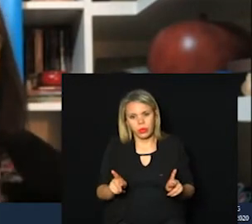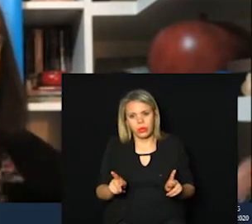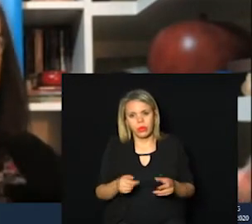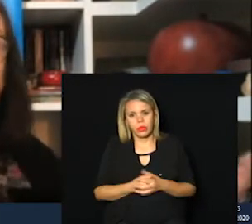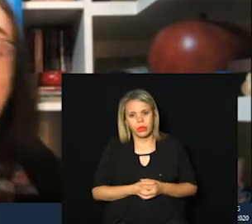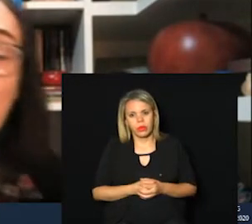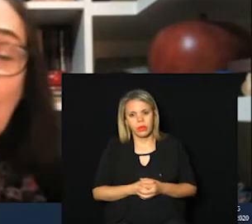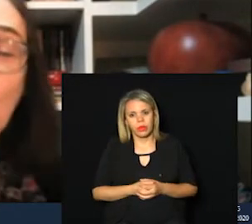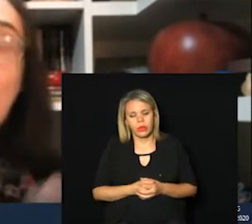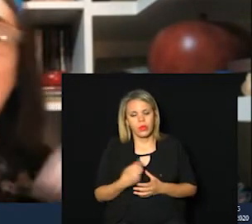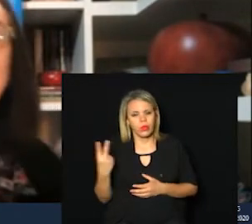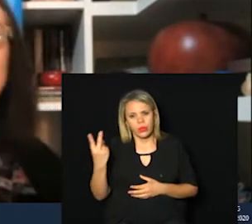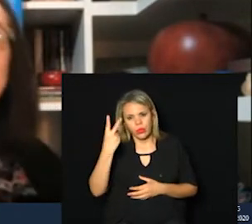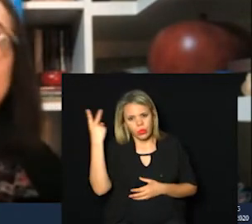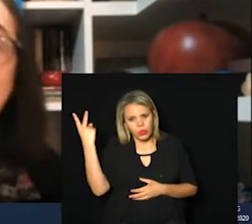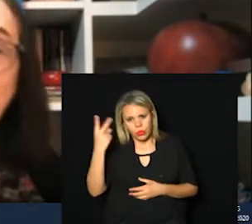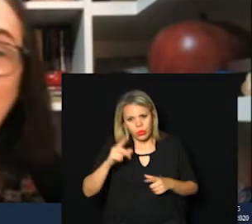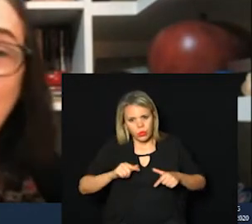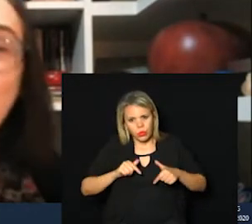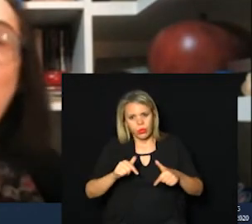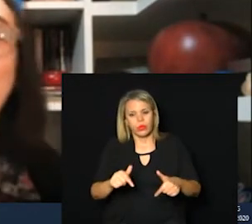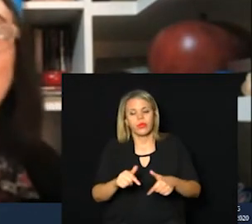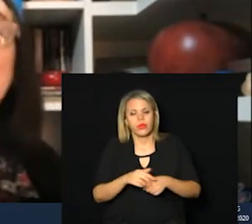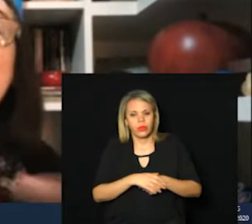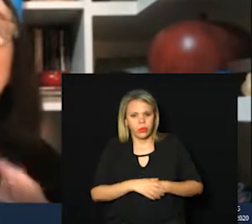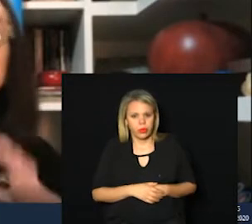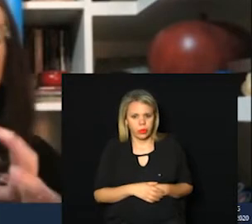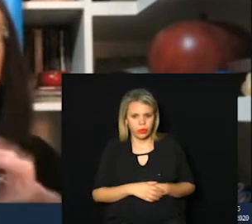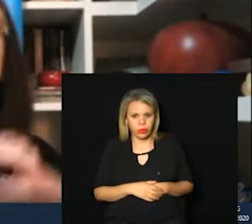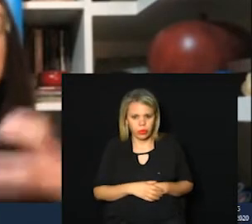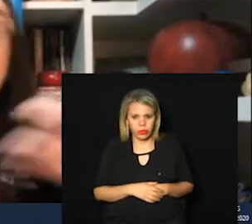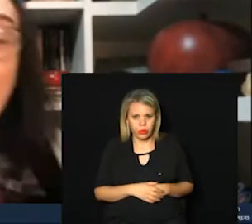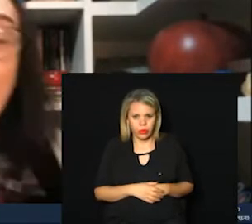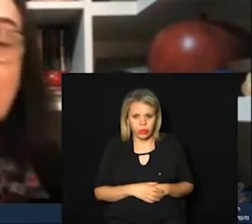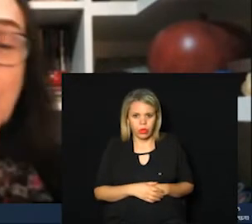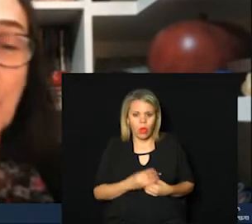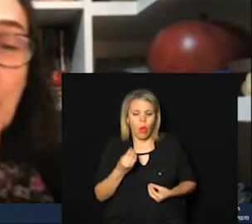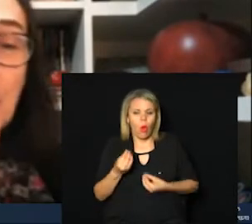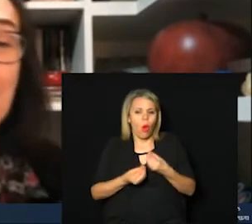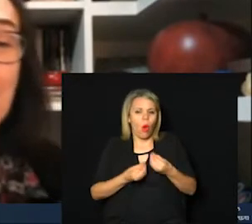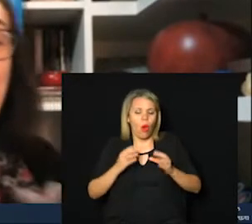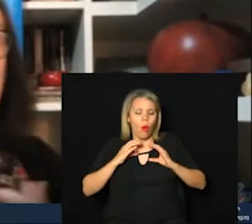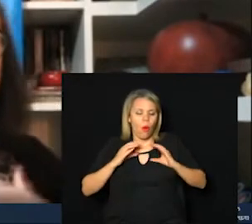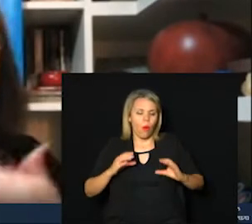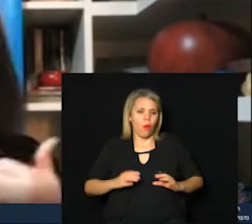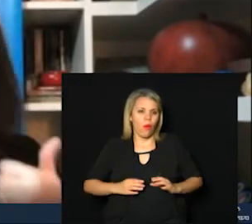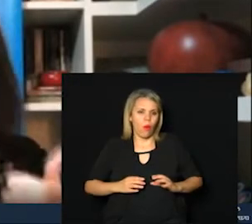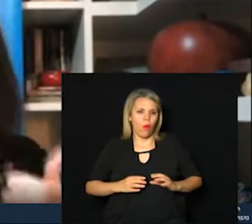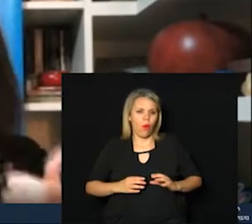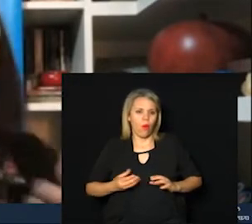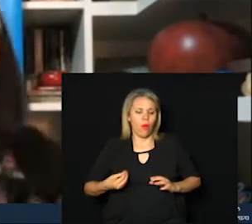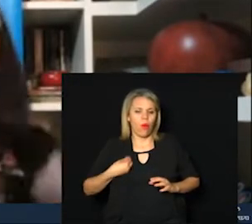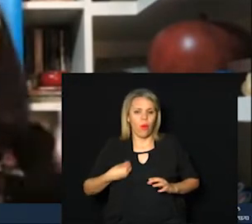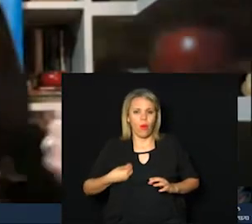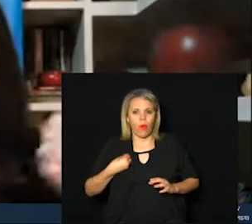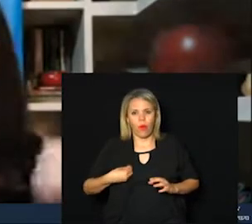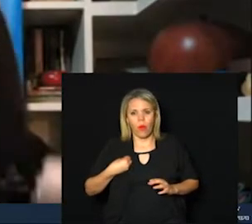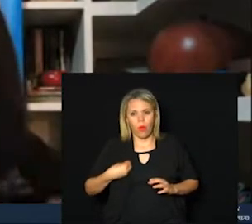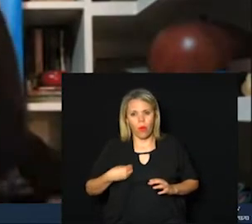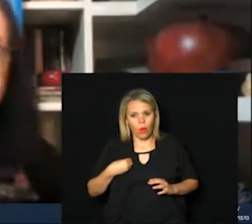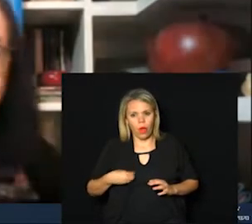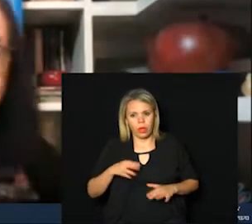de valores, de atitudes, de modos de comportamento e de vida que rejeitam